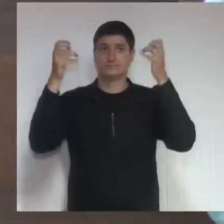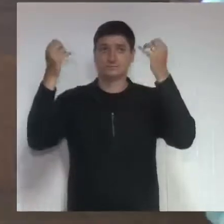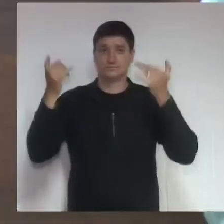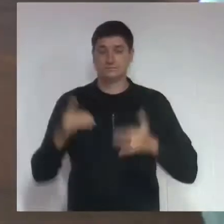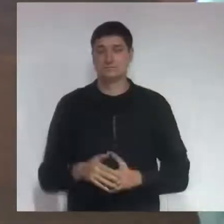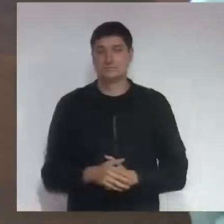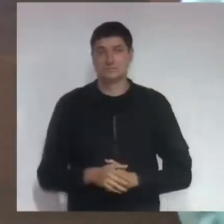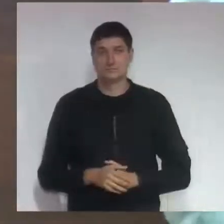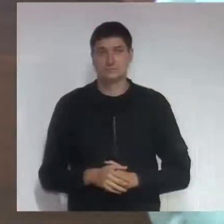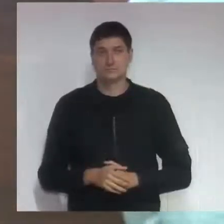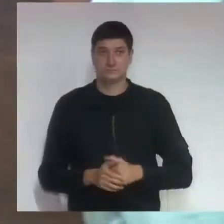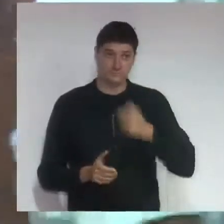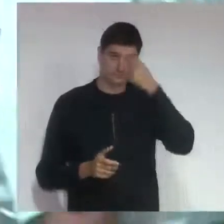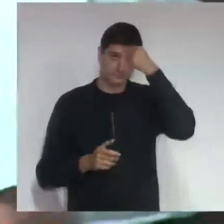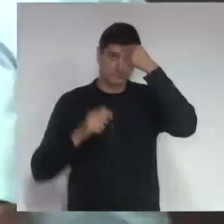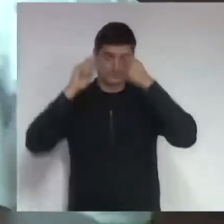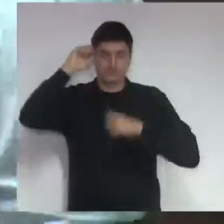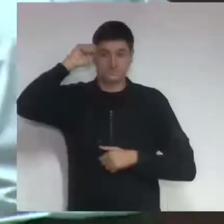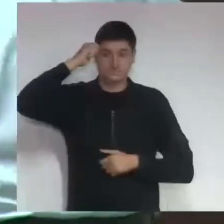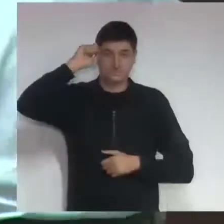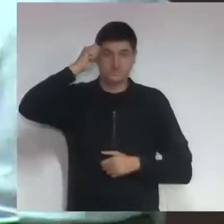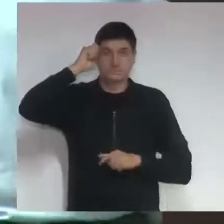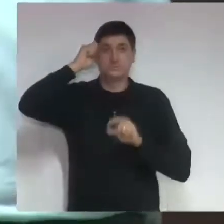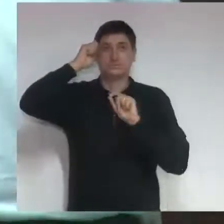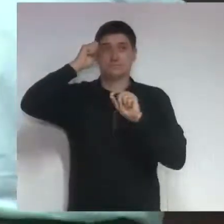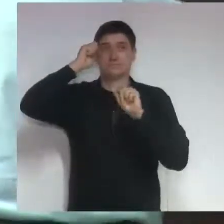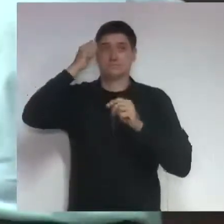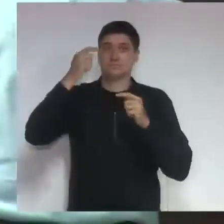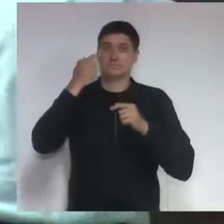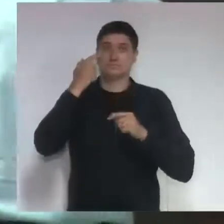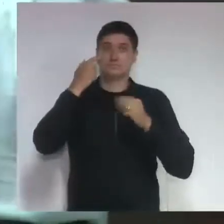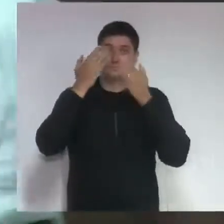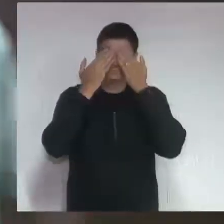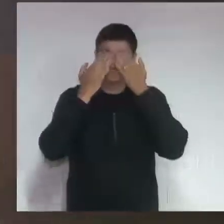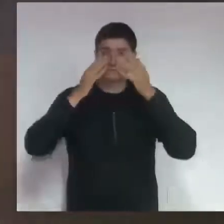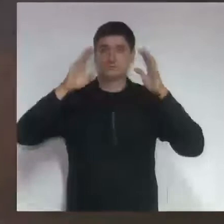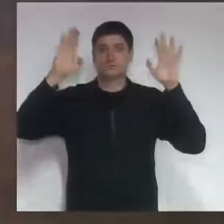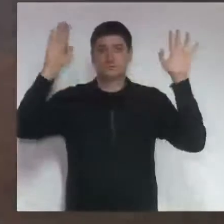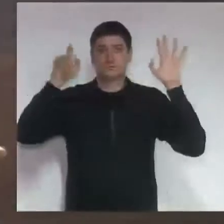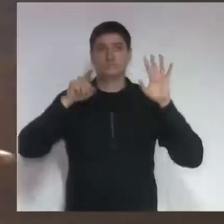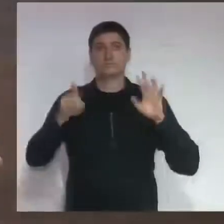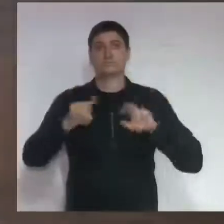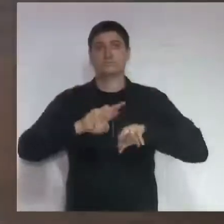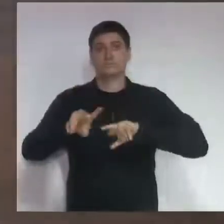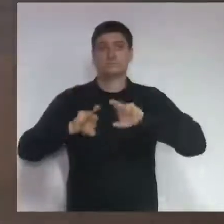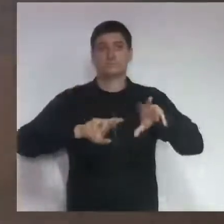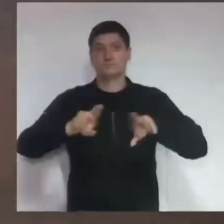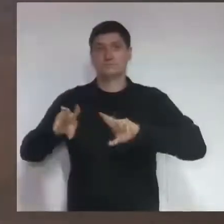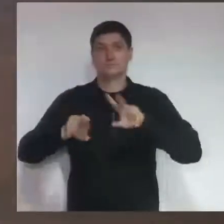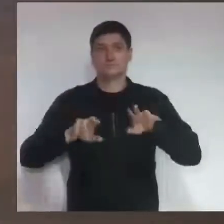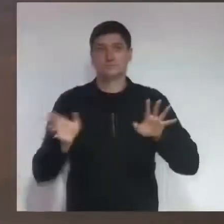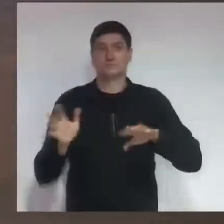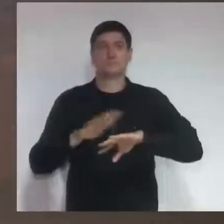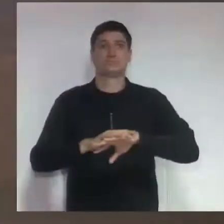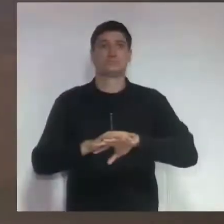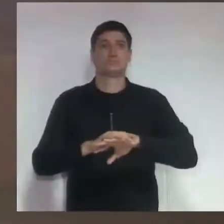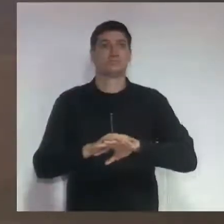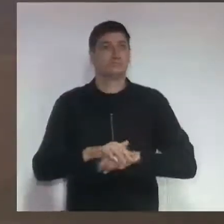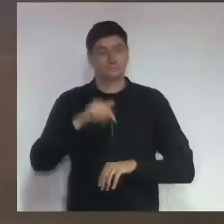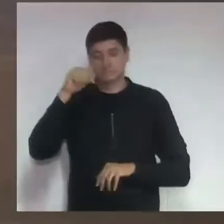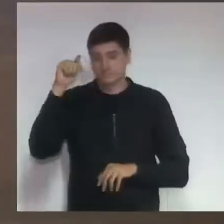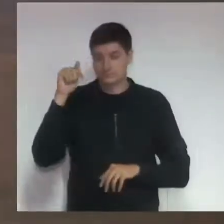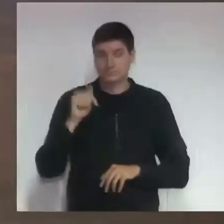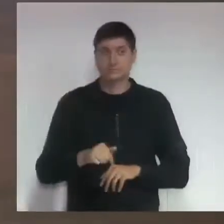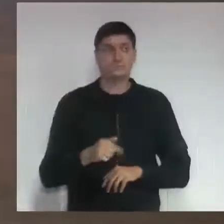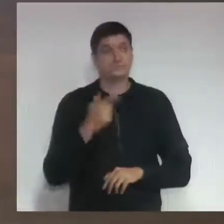ter consciência negra é abrir os olhos para a diversidade. Então, fica um desafio para a nossa cidade,